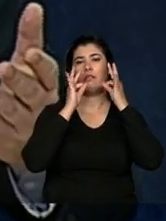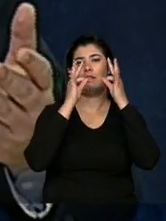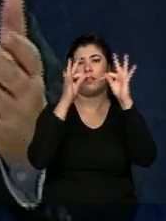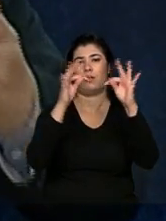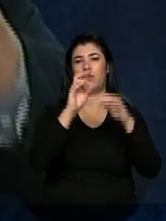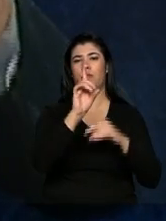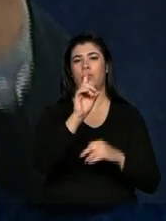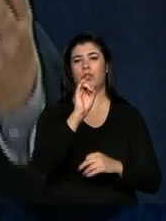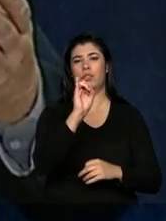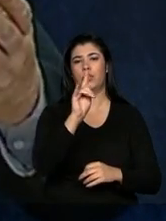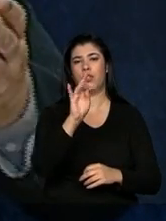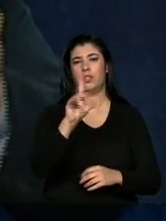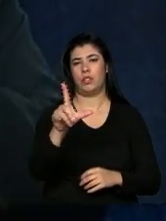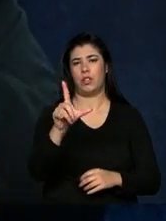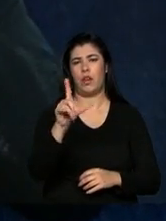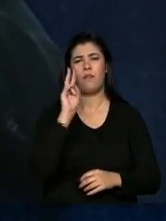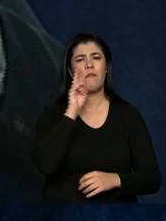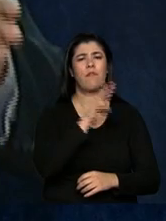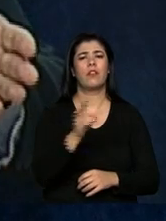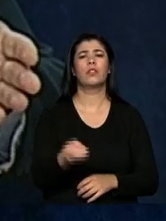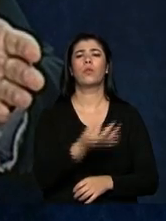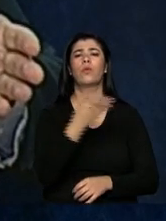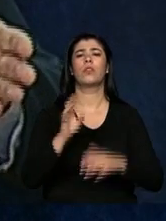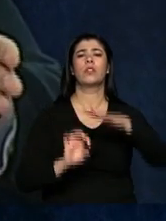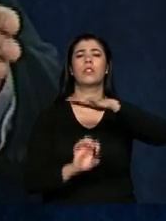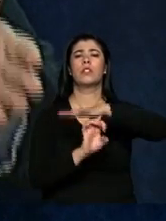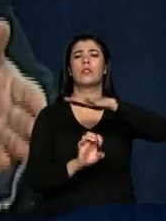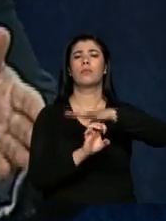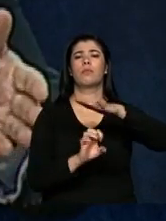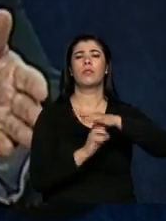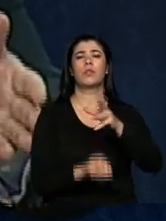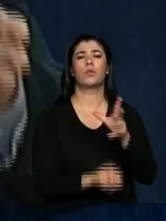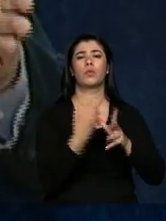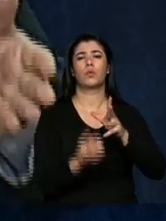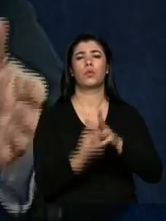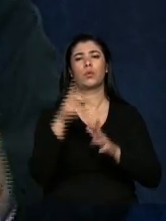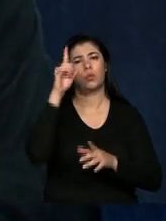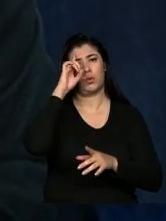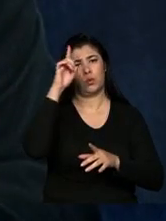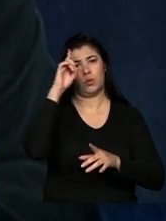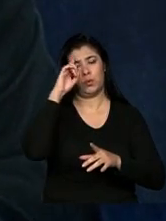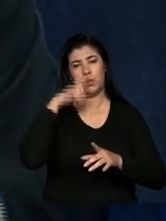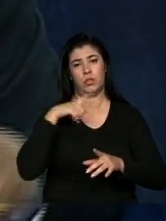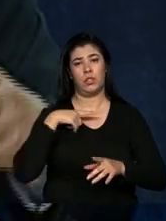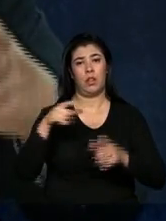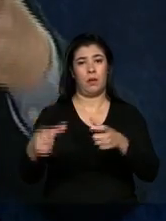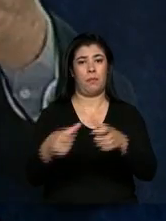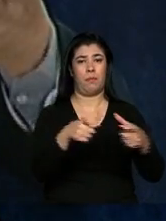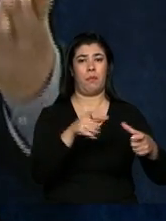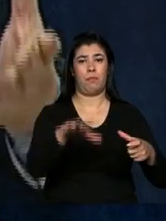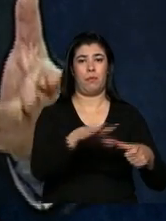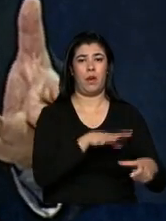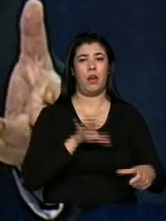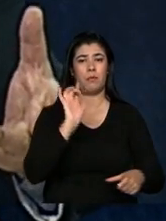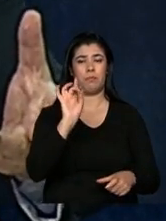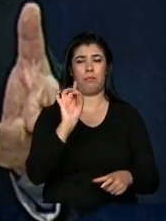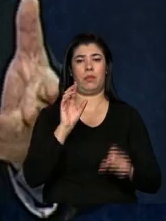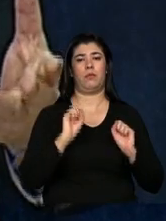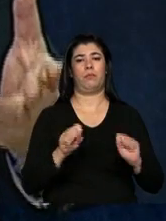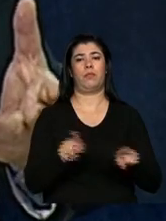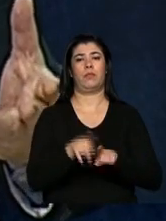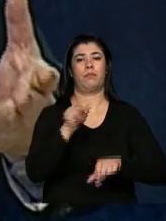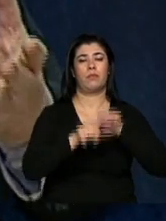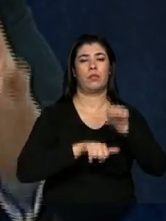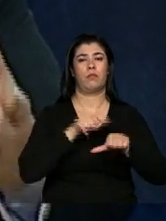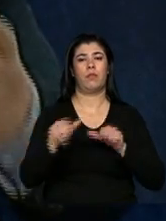empresas surgem por localizar espaços de atuação específicos que podem eh ser